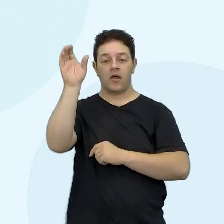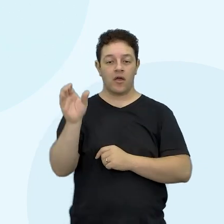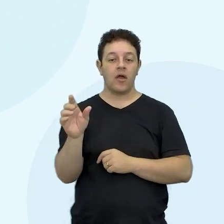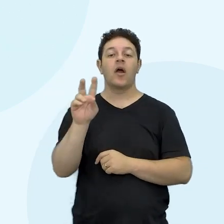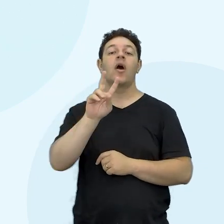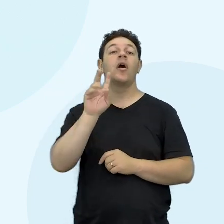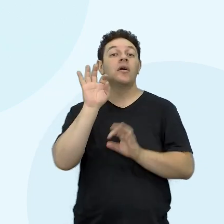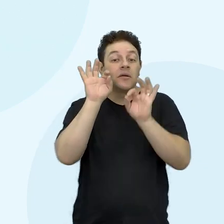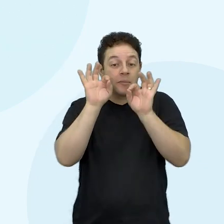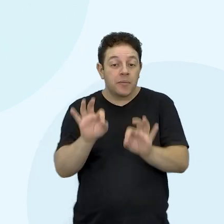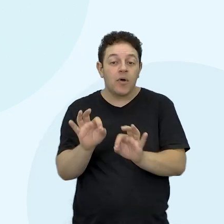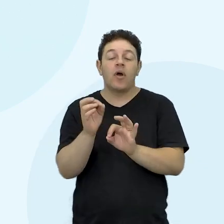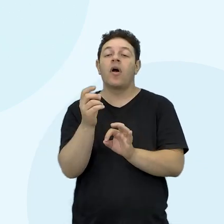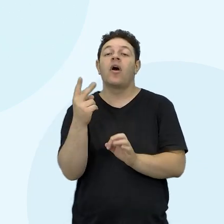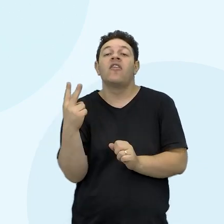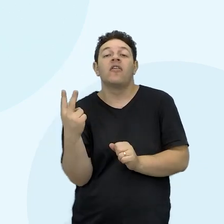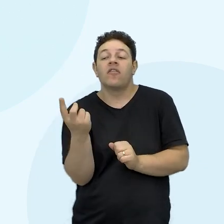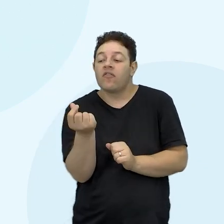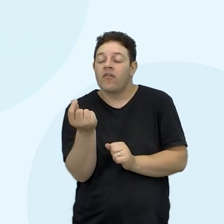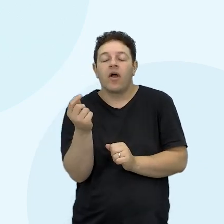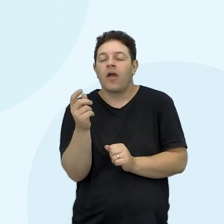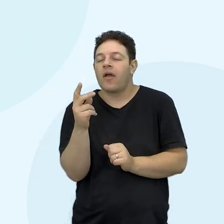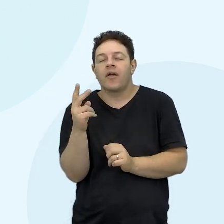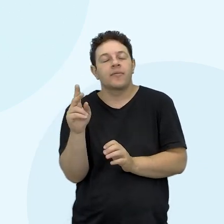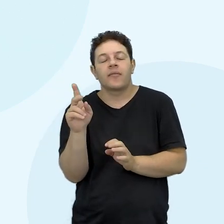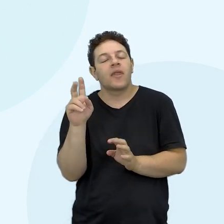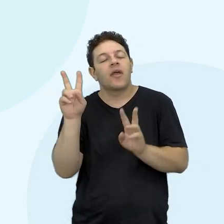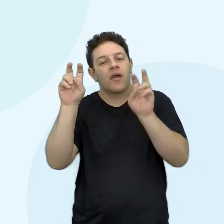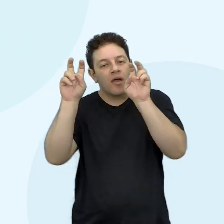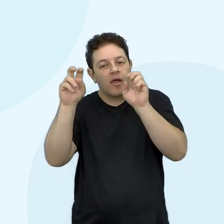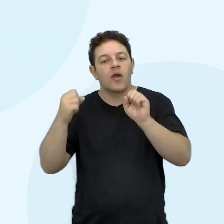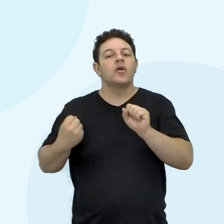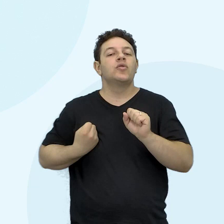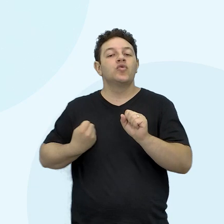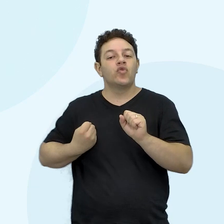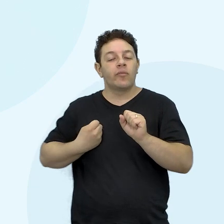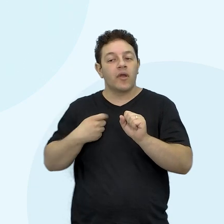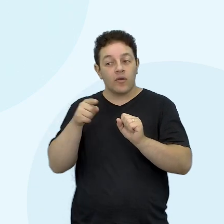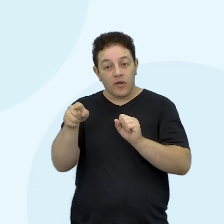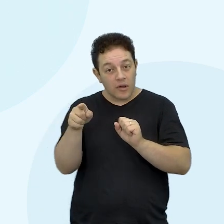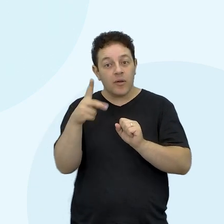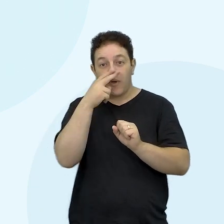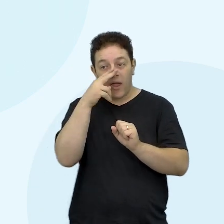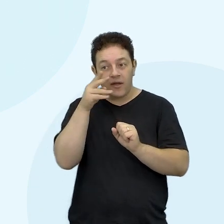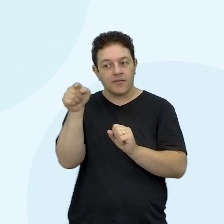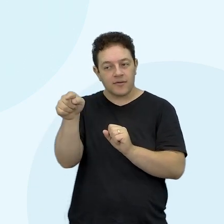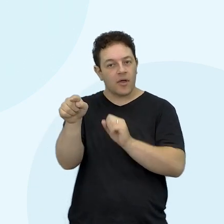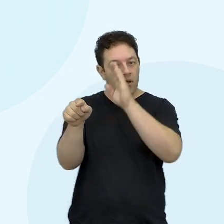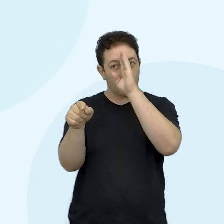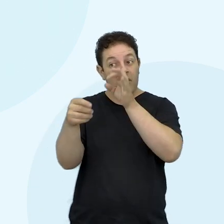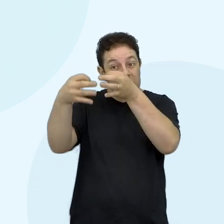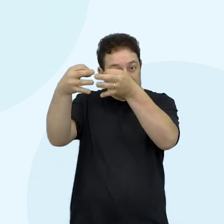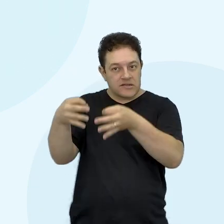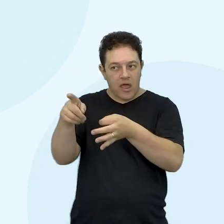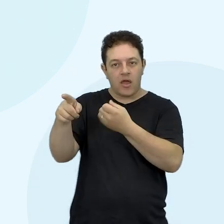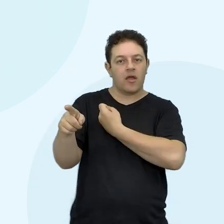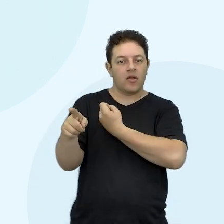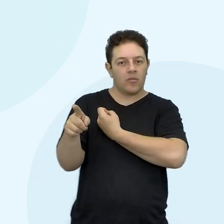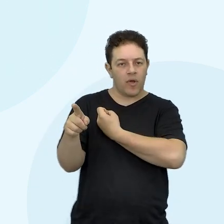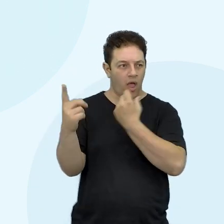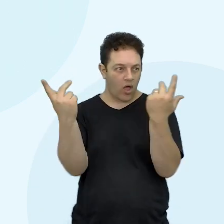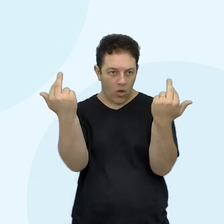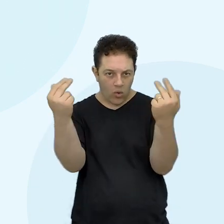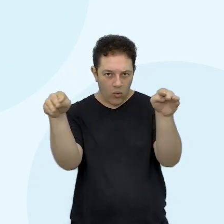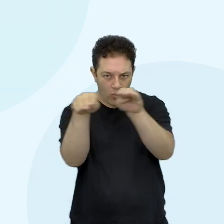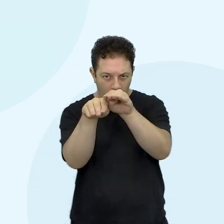quando a gente faz um hemograma, ou seja, um exame de sangue, a gente compara, né, o resultado que a gente apresentou no nosso